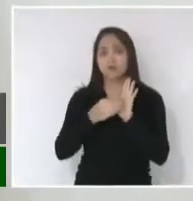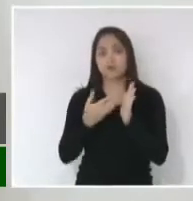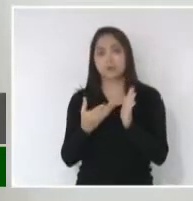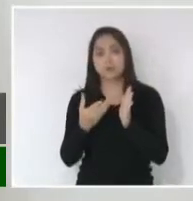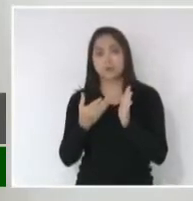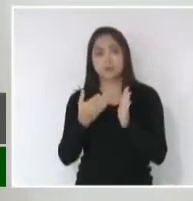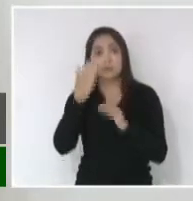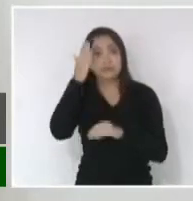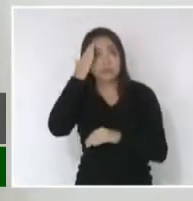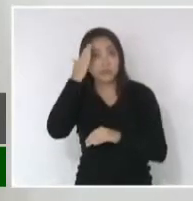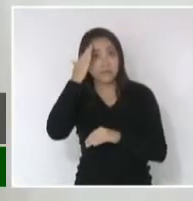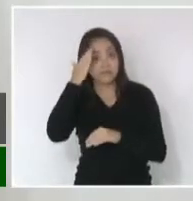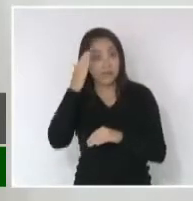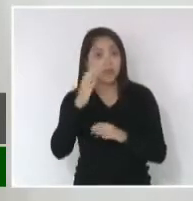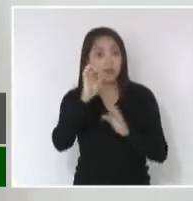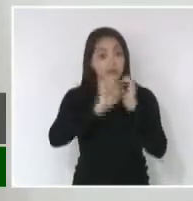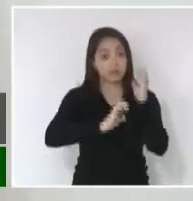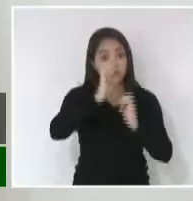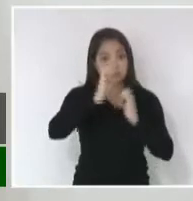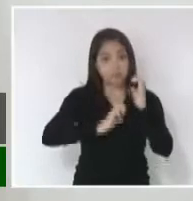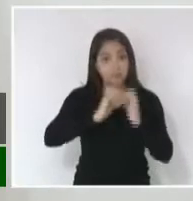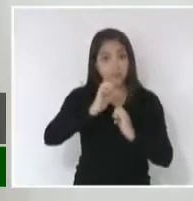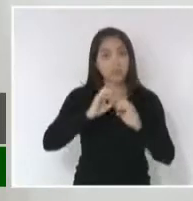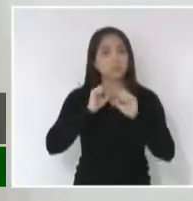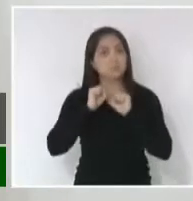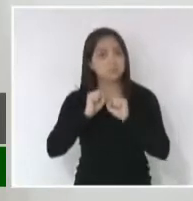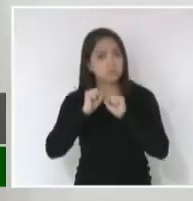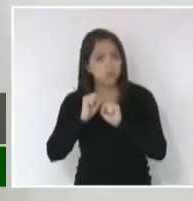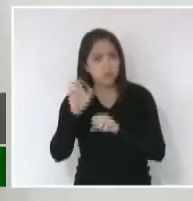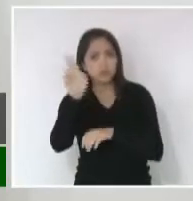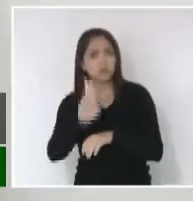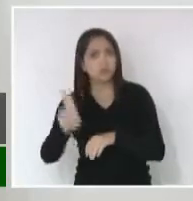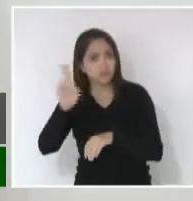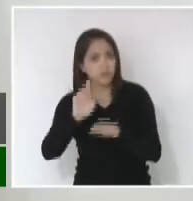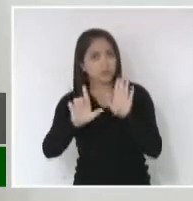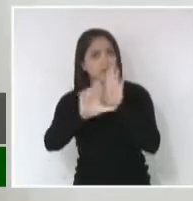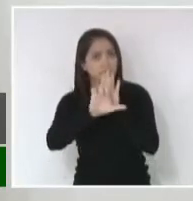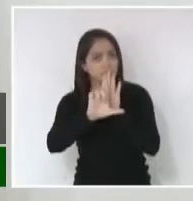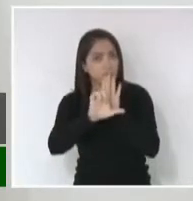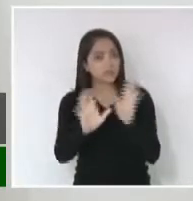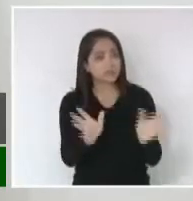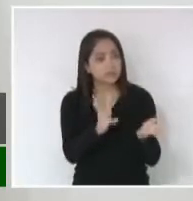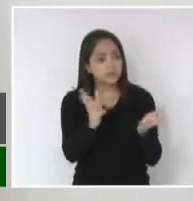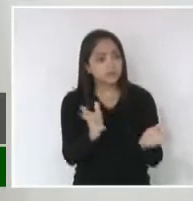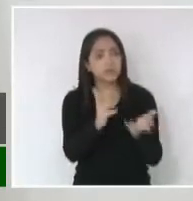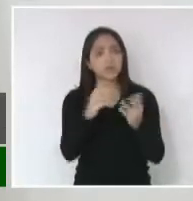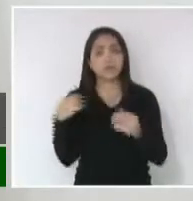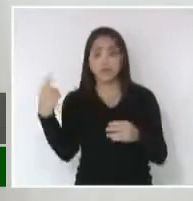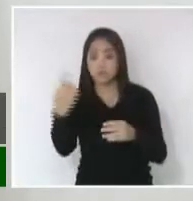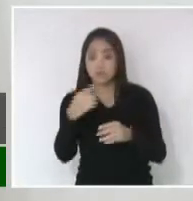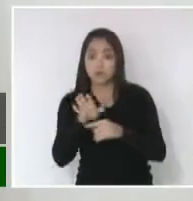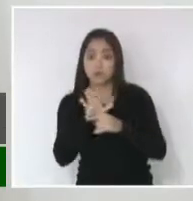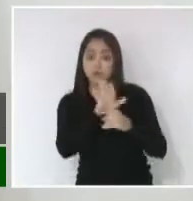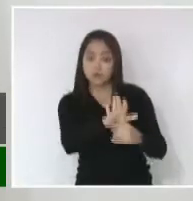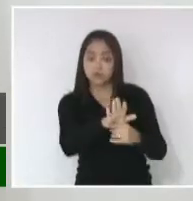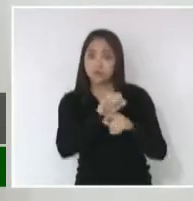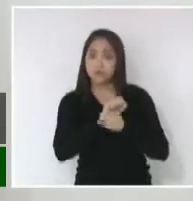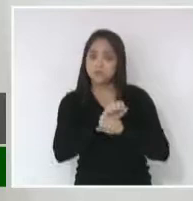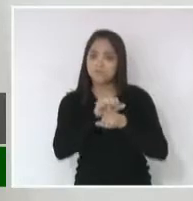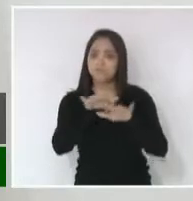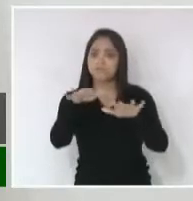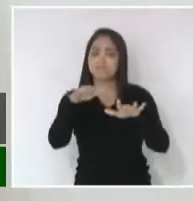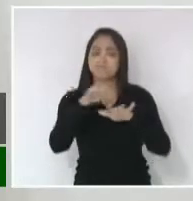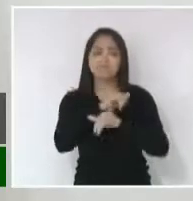empresários de que podem fazer uso dessas leis de incentivo. Cabe a nós auxiliar na disseminação